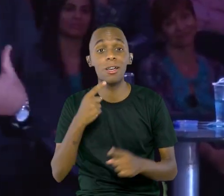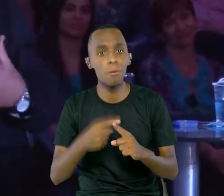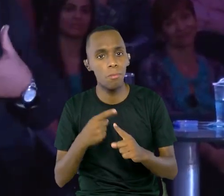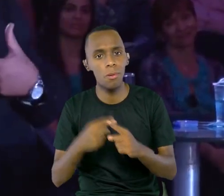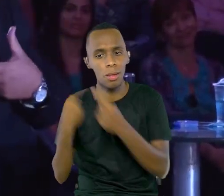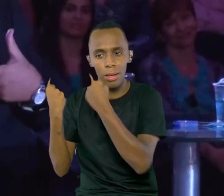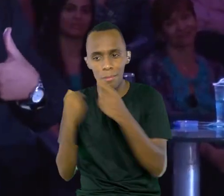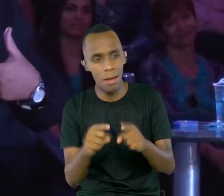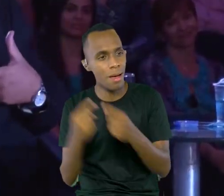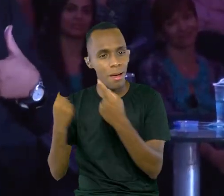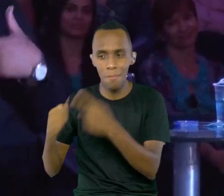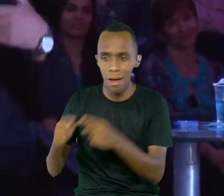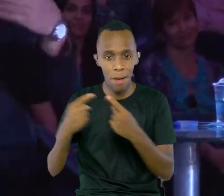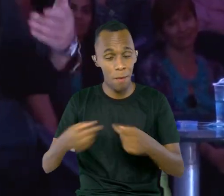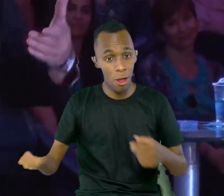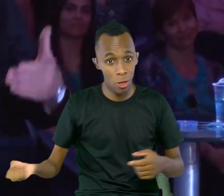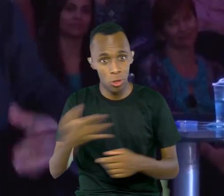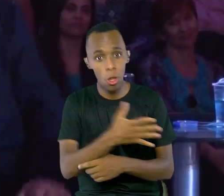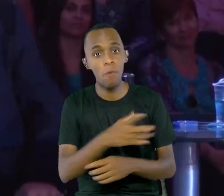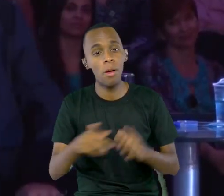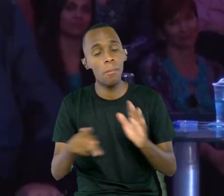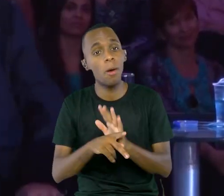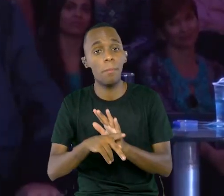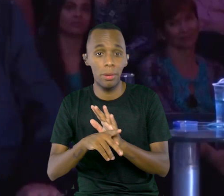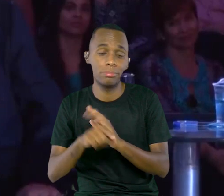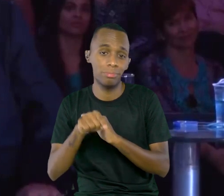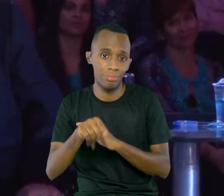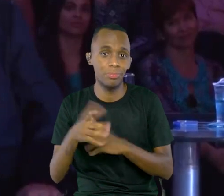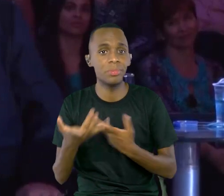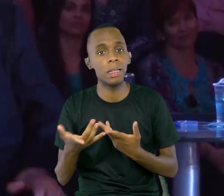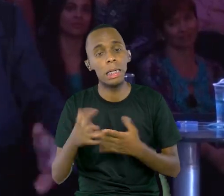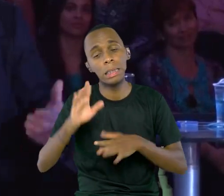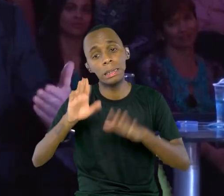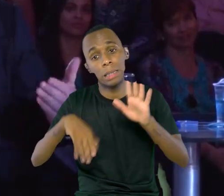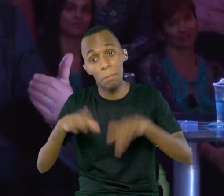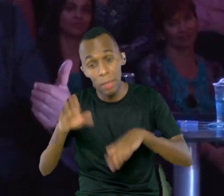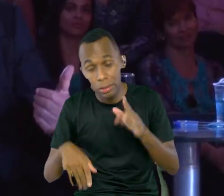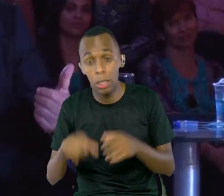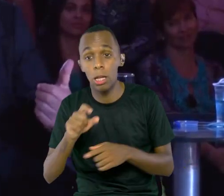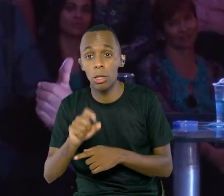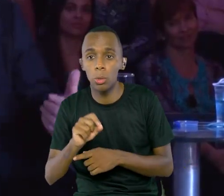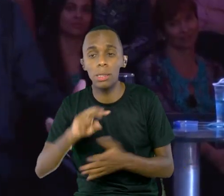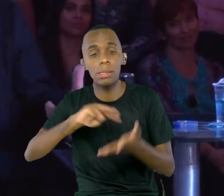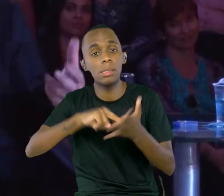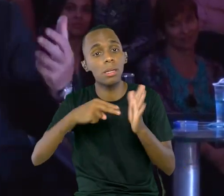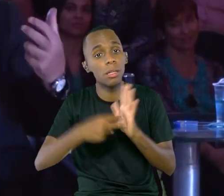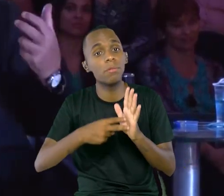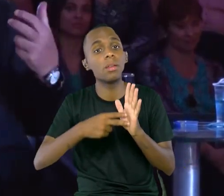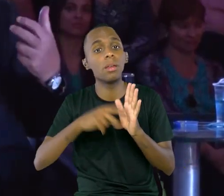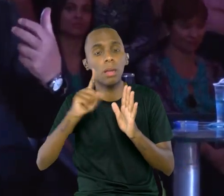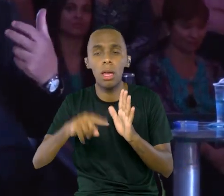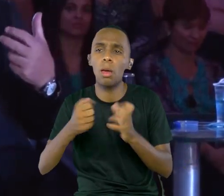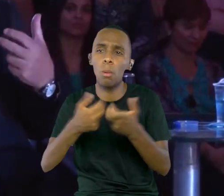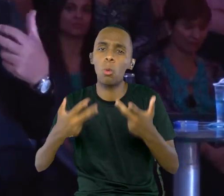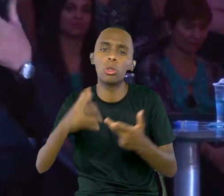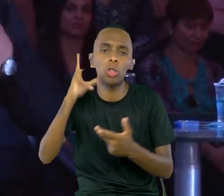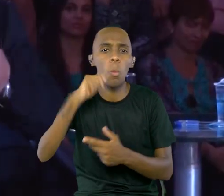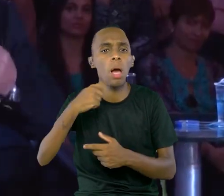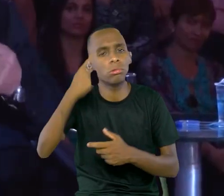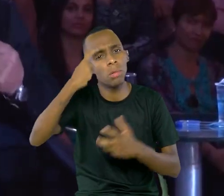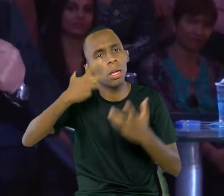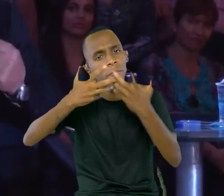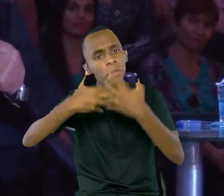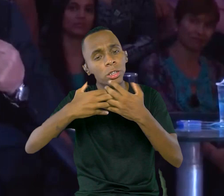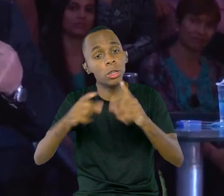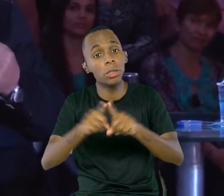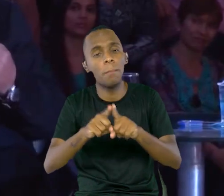É interessante porque esse ataque modernista à concepção de Bilac, em uma certa medida, ele traduz algo que eu acho que